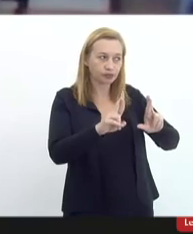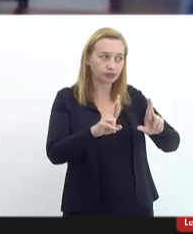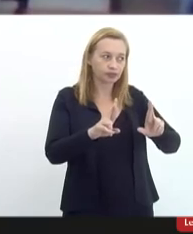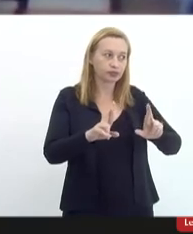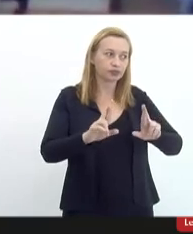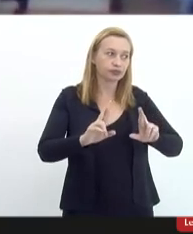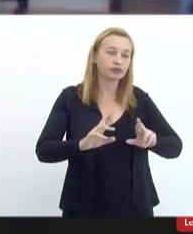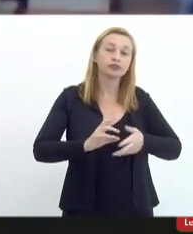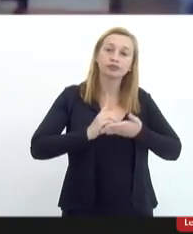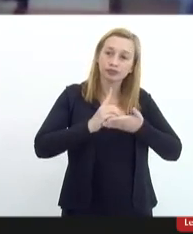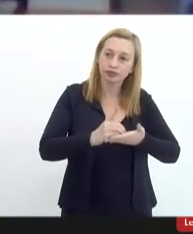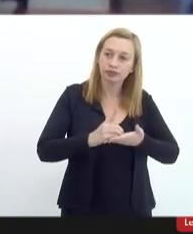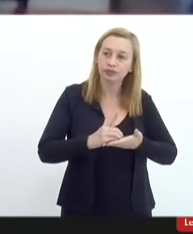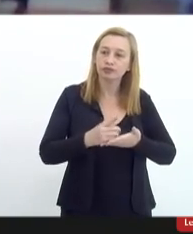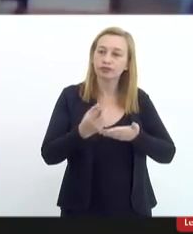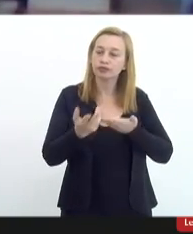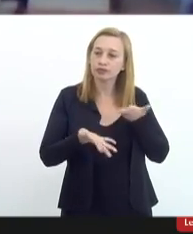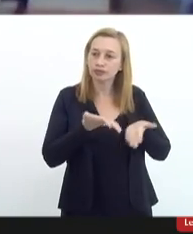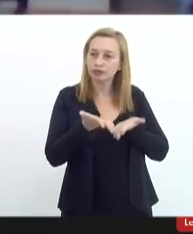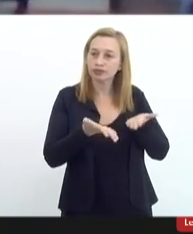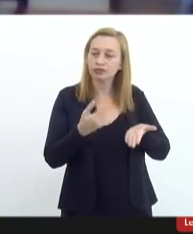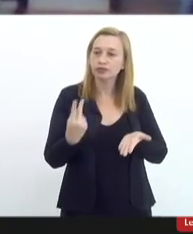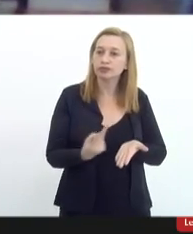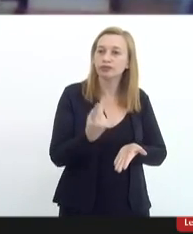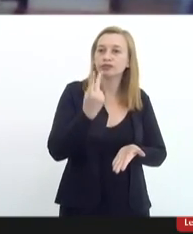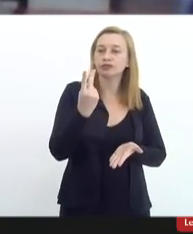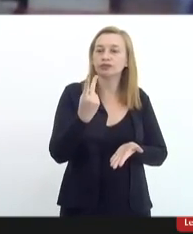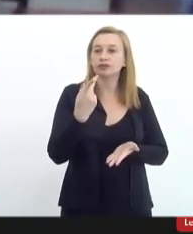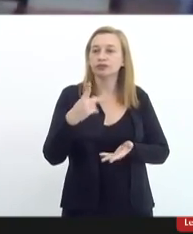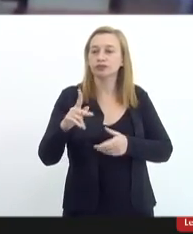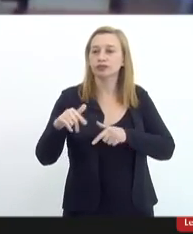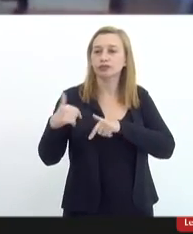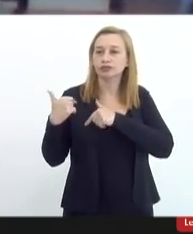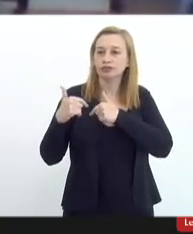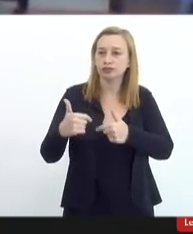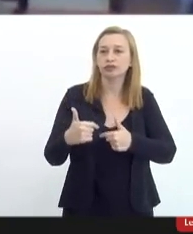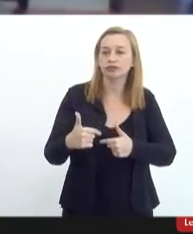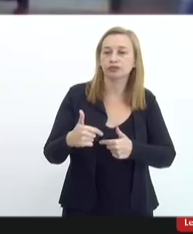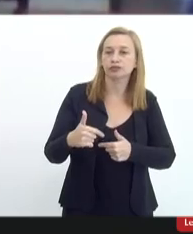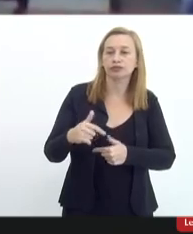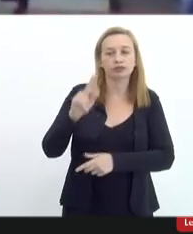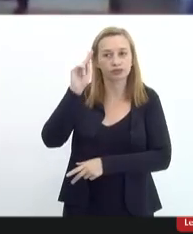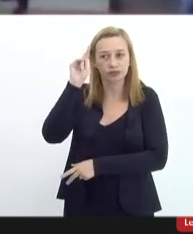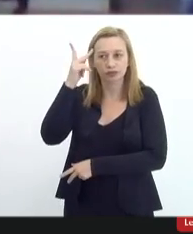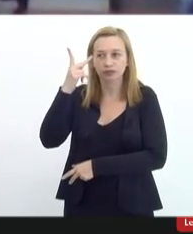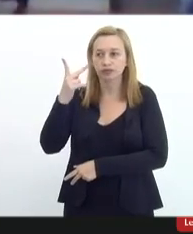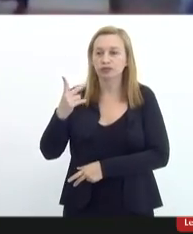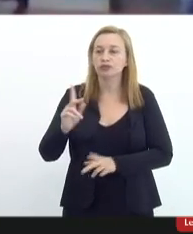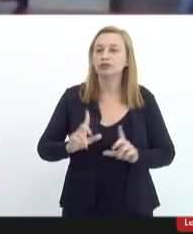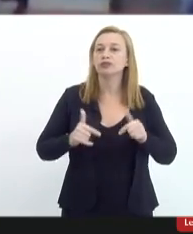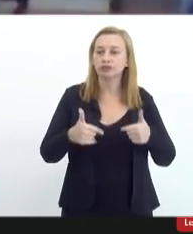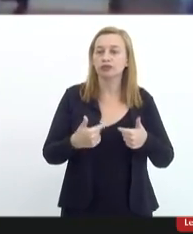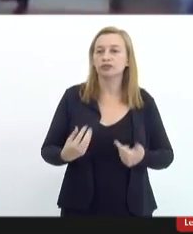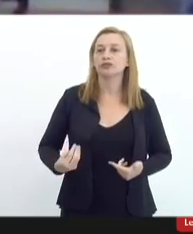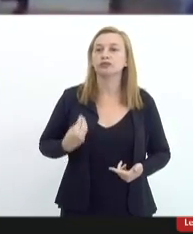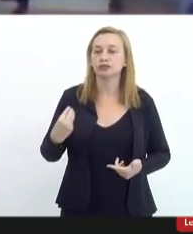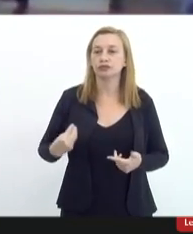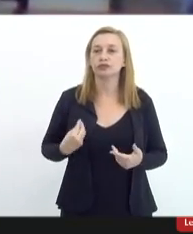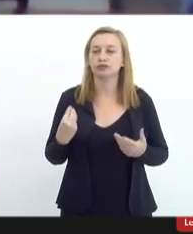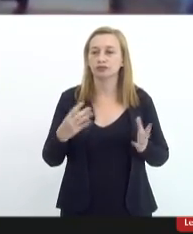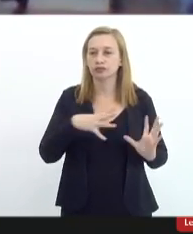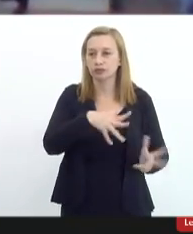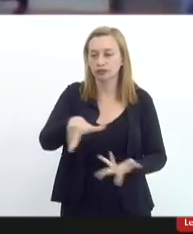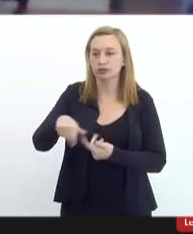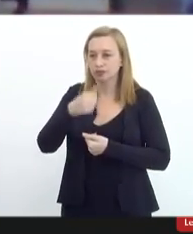muita dignidade, preservando sua ancestralidade, sua história e sua maneira de ser, viver e estar no mundo.